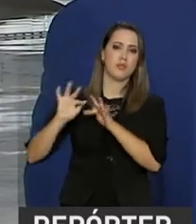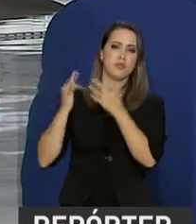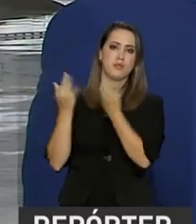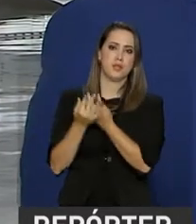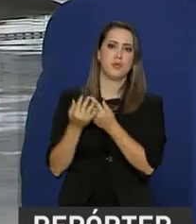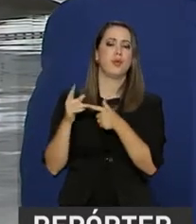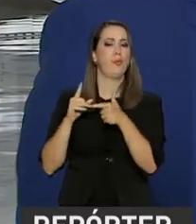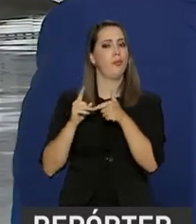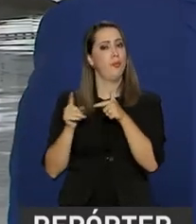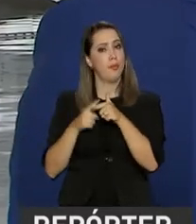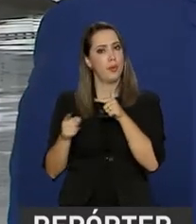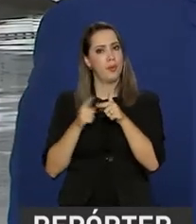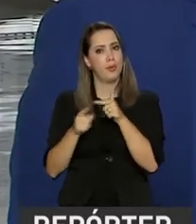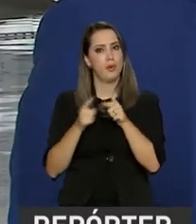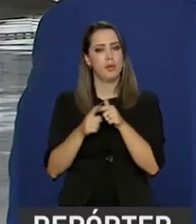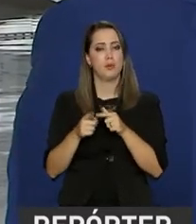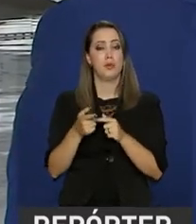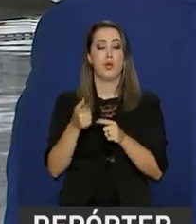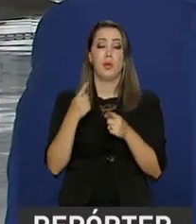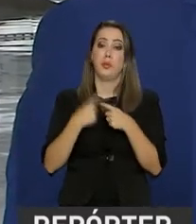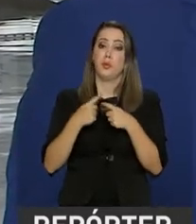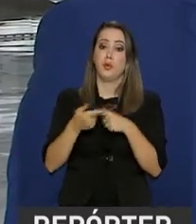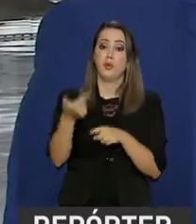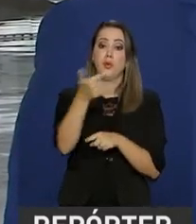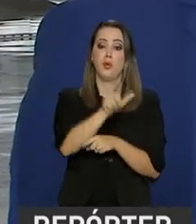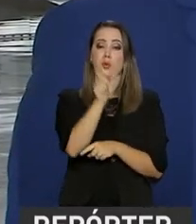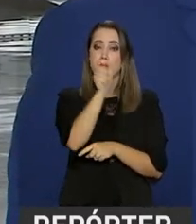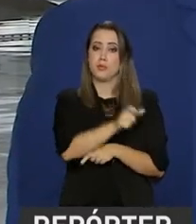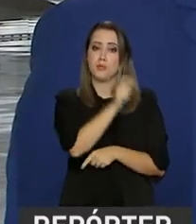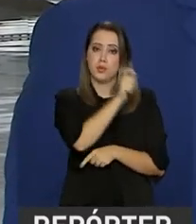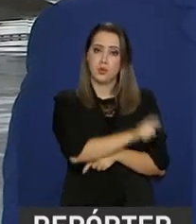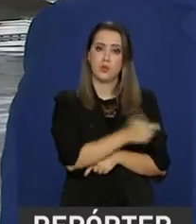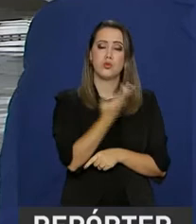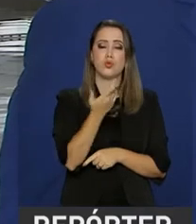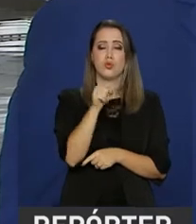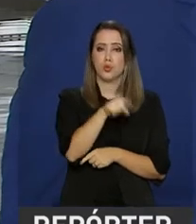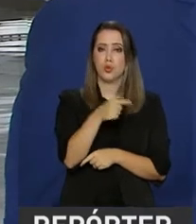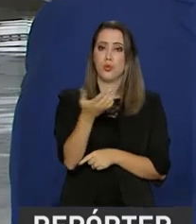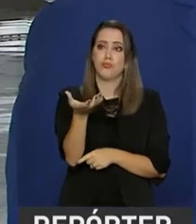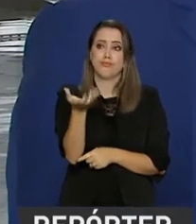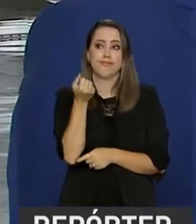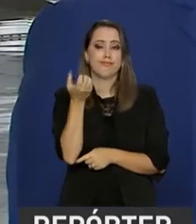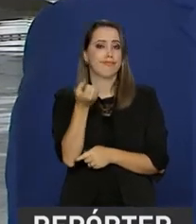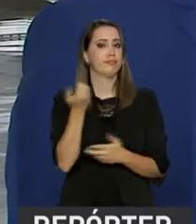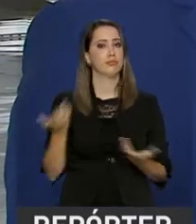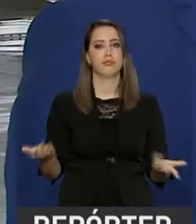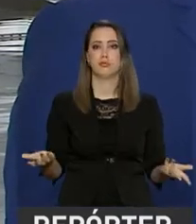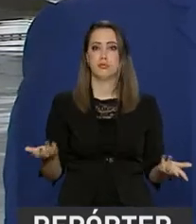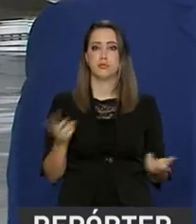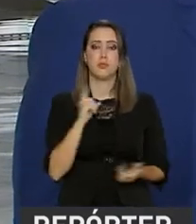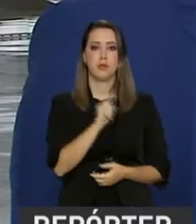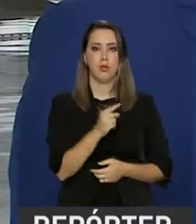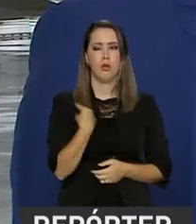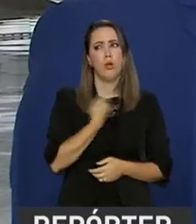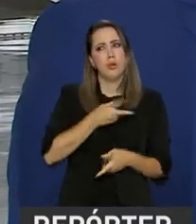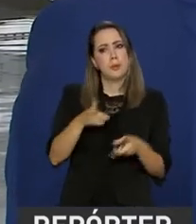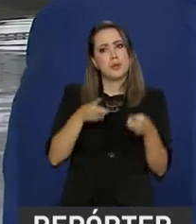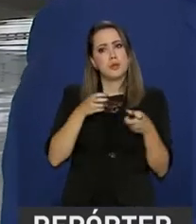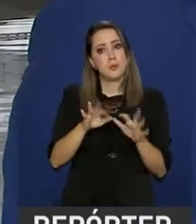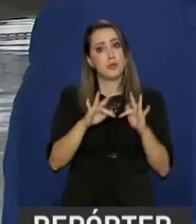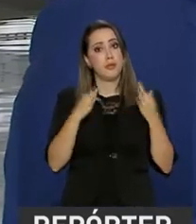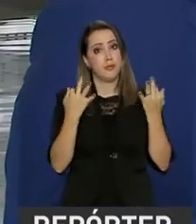né? Nós encontramos pessoas com renda bastante significativa, mais de 2 salários mínimos per